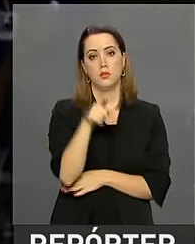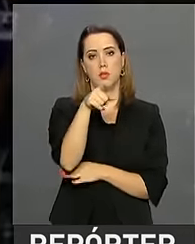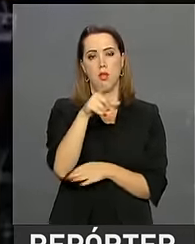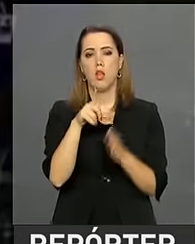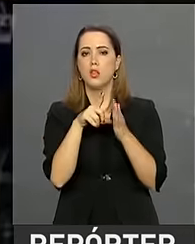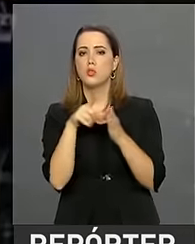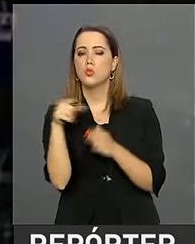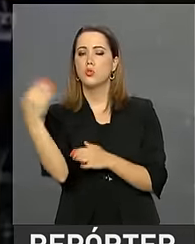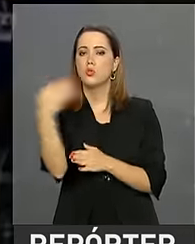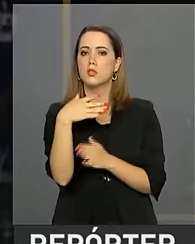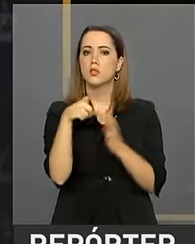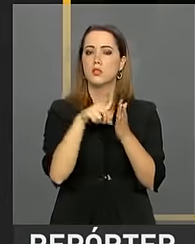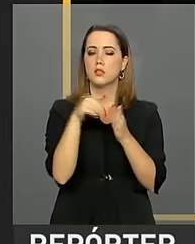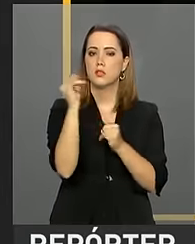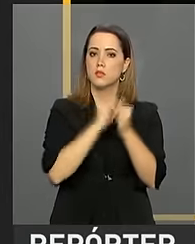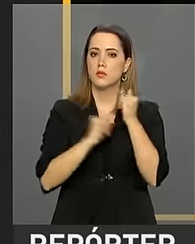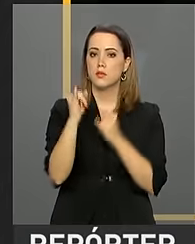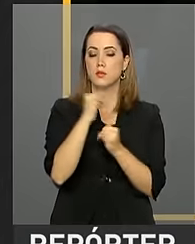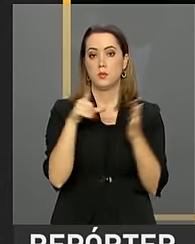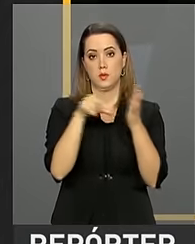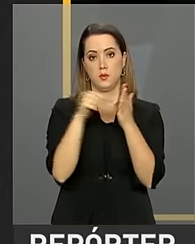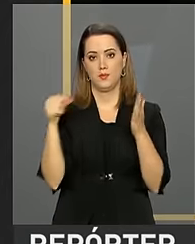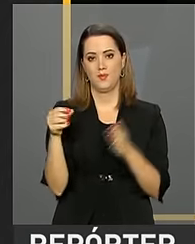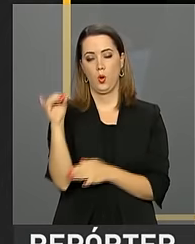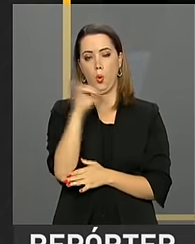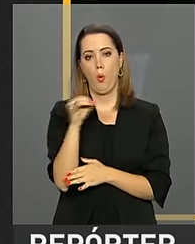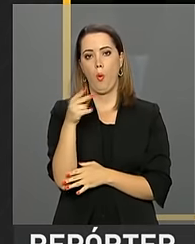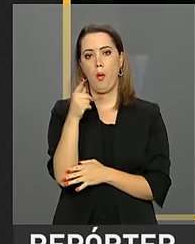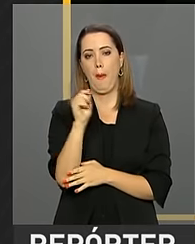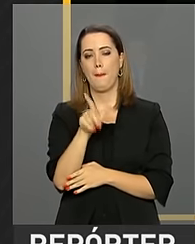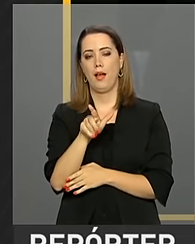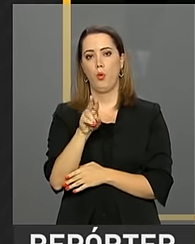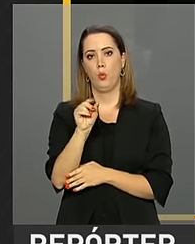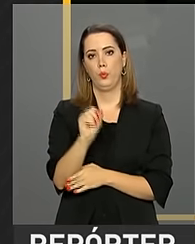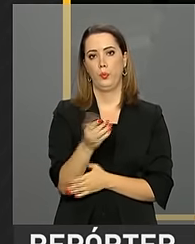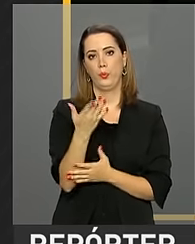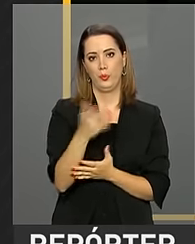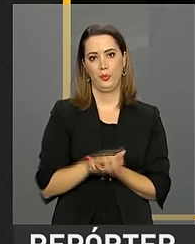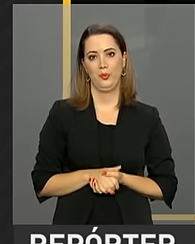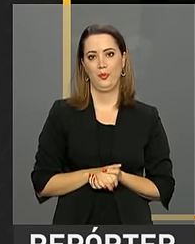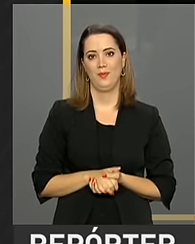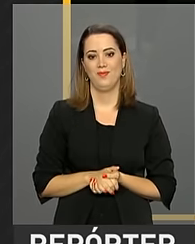Palácio do Planalto é o repórter Paulo Lasalve. Olá, Paulo.